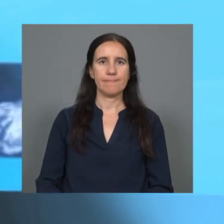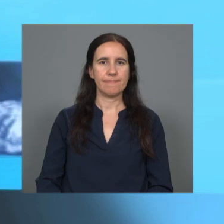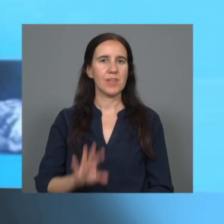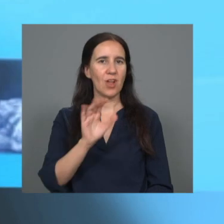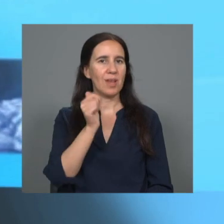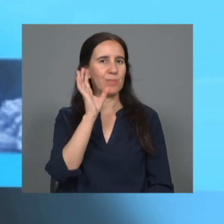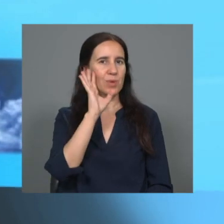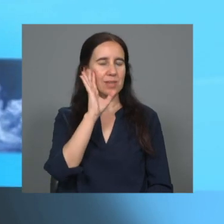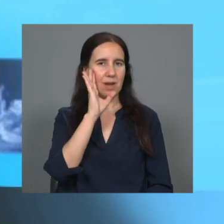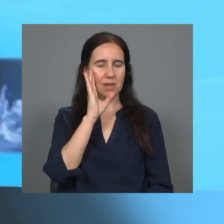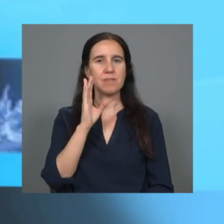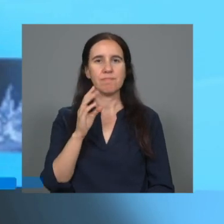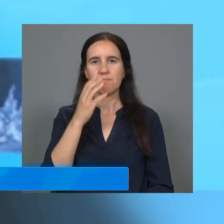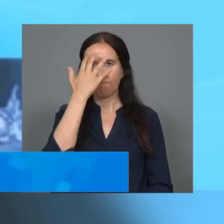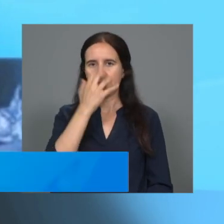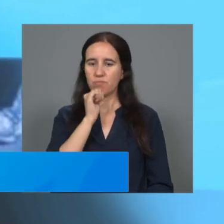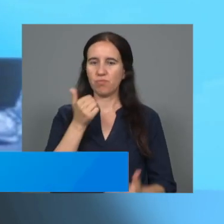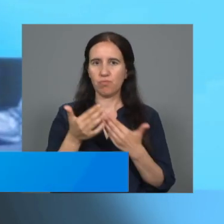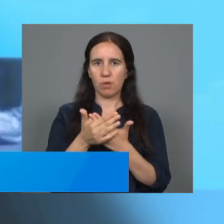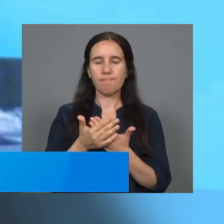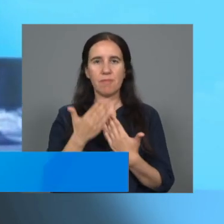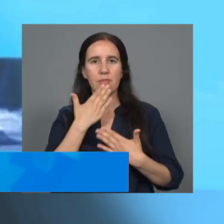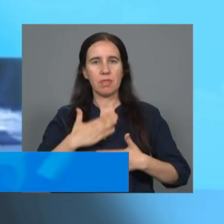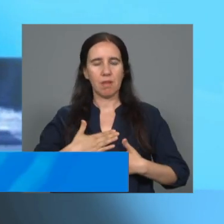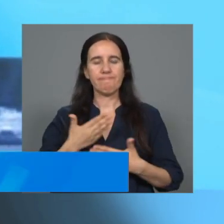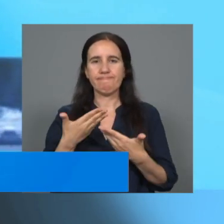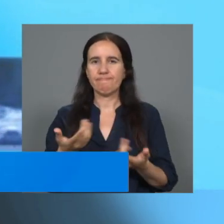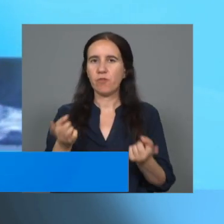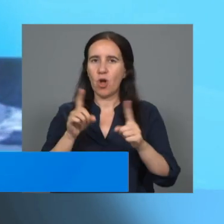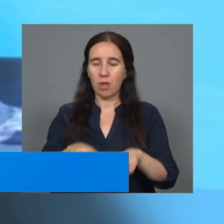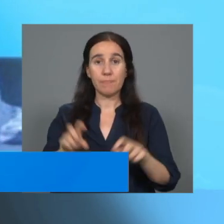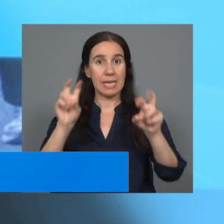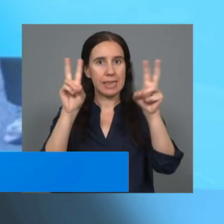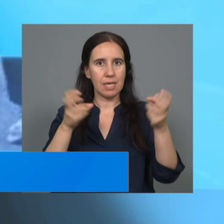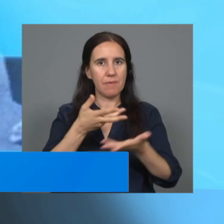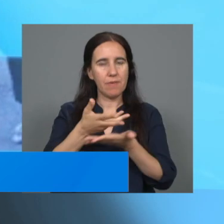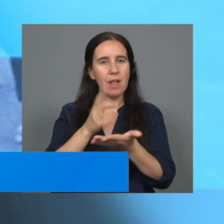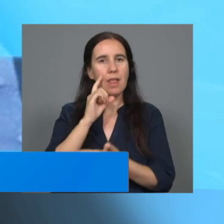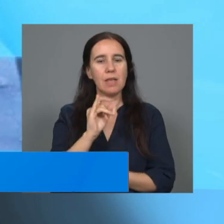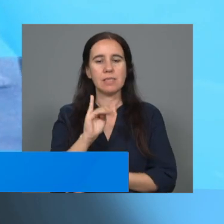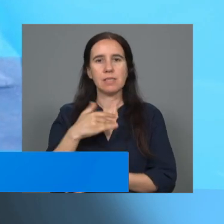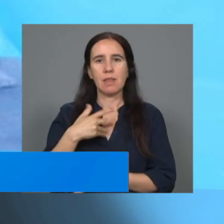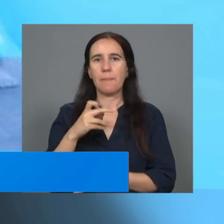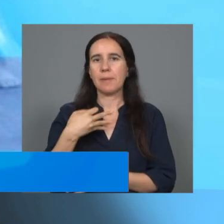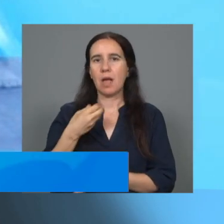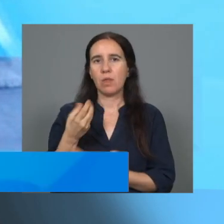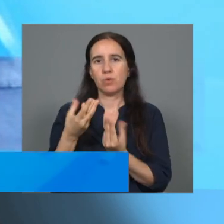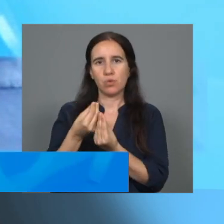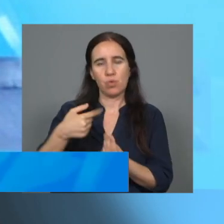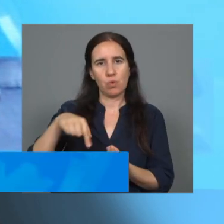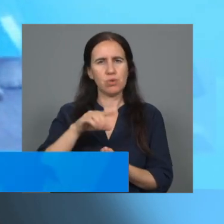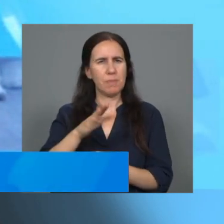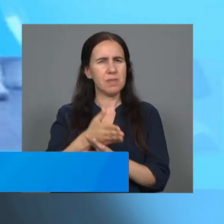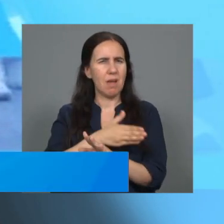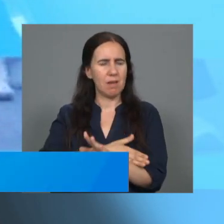Olá, boa tarde. A eutanásia volta a marcar a atualidade. Vamos falar sobre este tema com Isilda Pegado, que está connosco. Mas antes